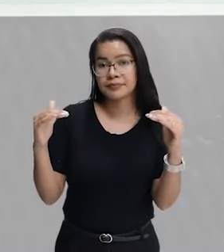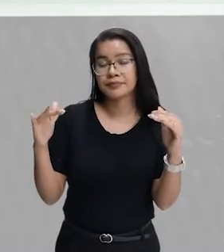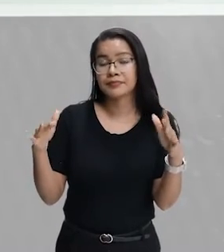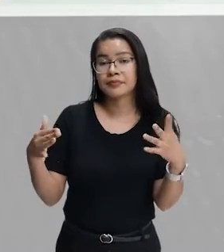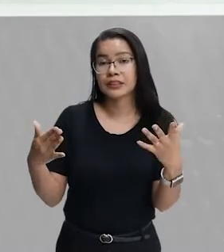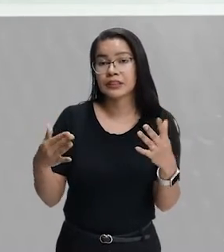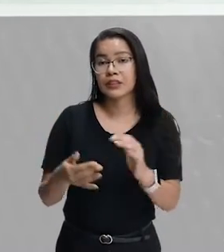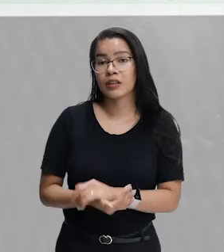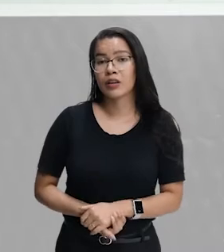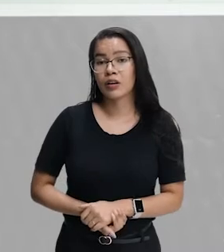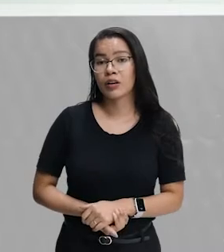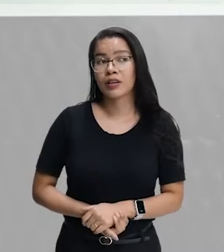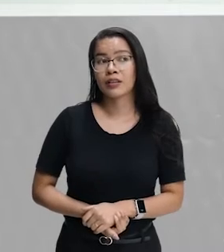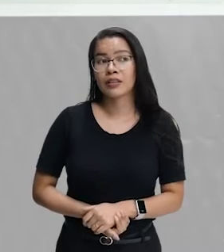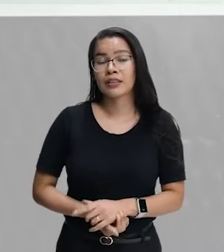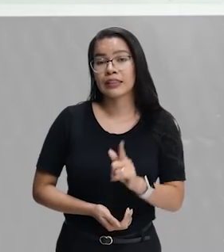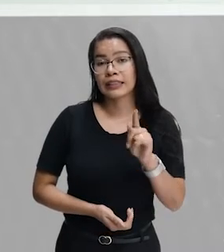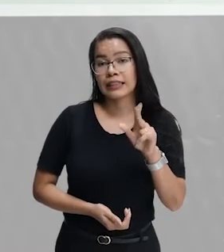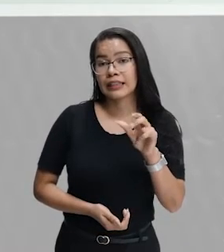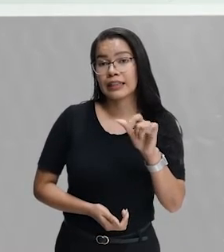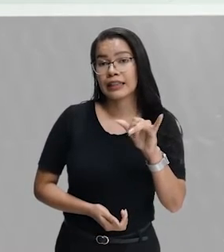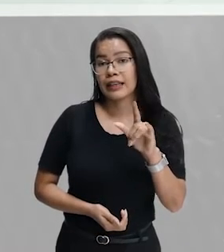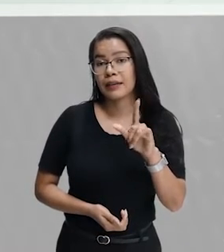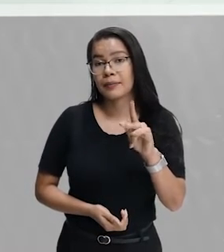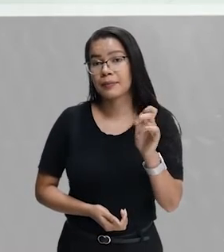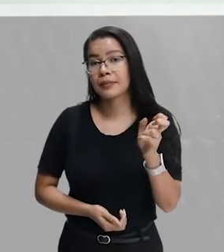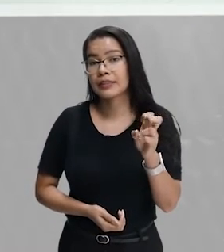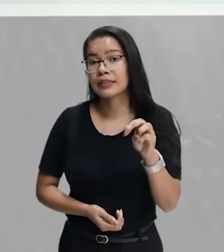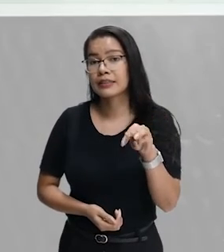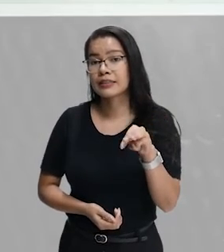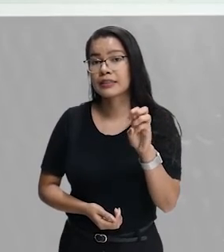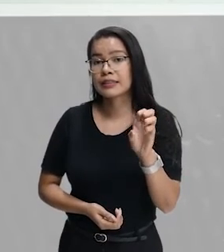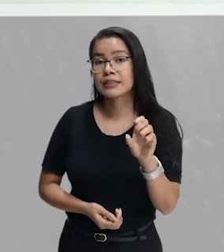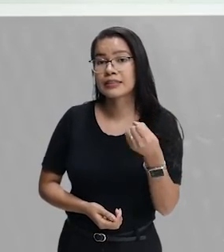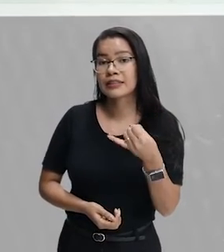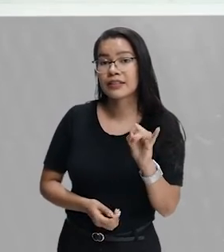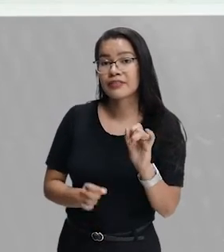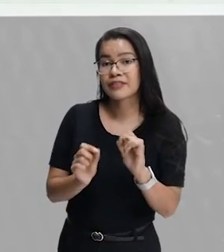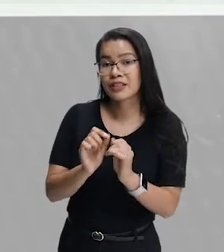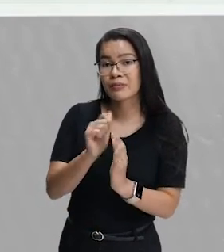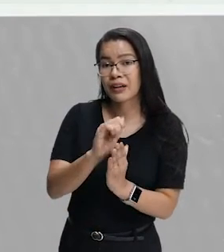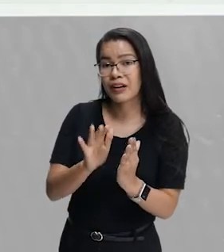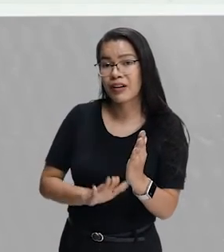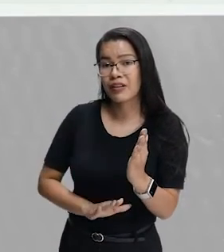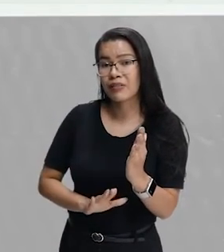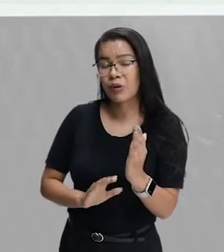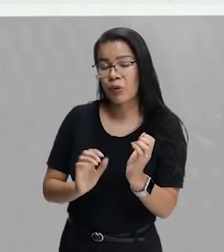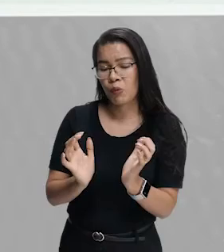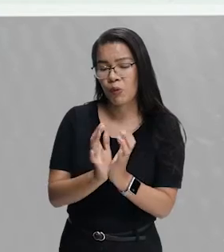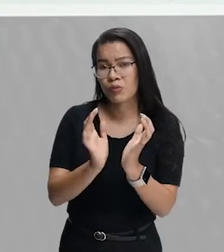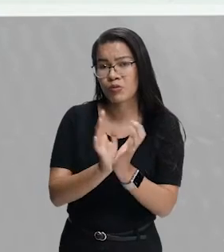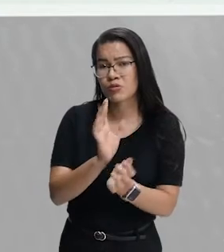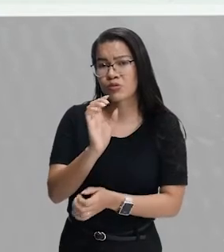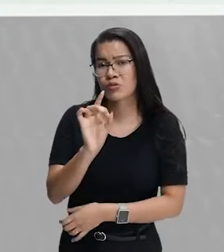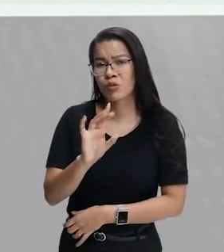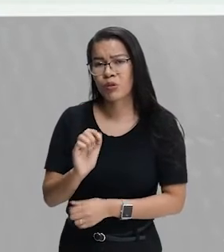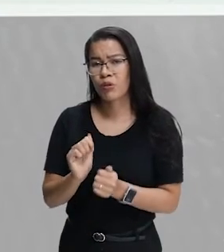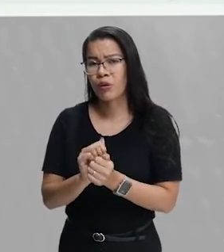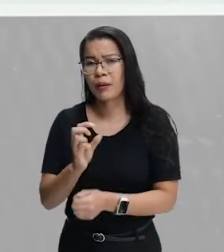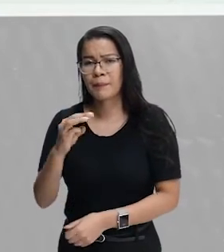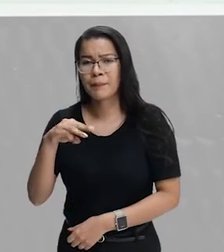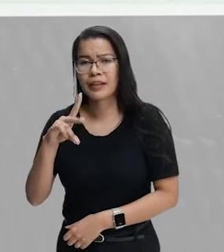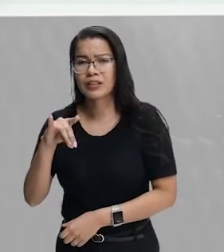Tá? Então, o Guilherme, se fosse aplicar uma atividade para esse grupo aqui, só com a média não seria suficiente para ele fazer um